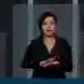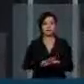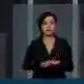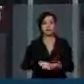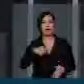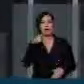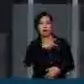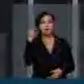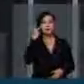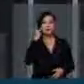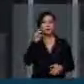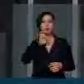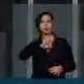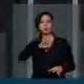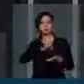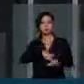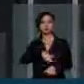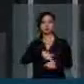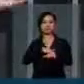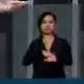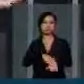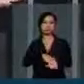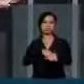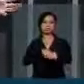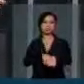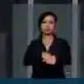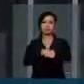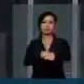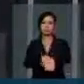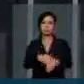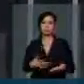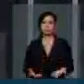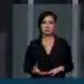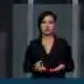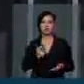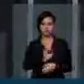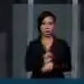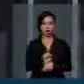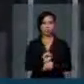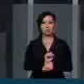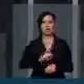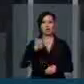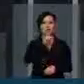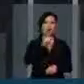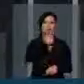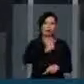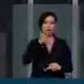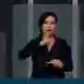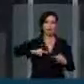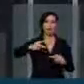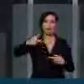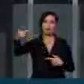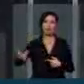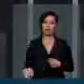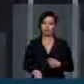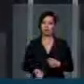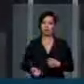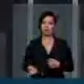para entupir os congestionamentos, para a indústria automobilística lucrar e mandar para o exterior a título de remessa de